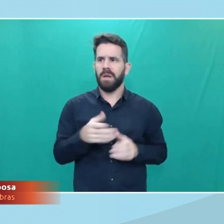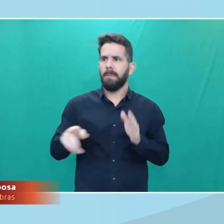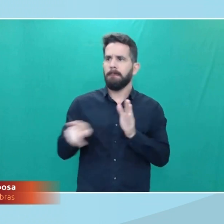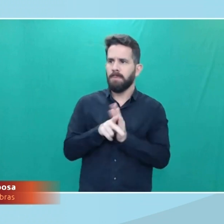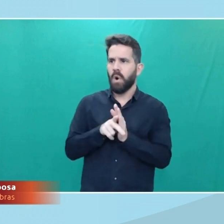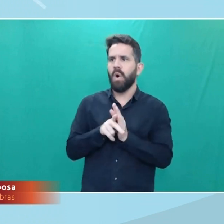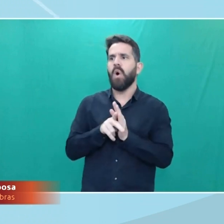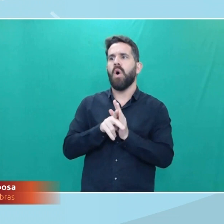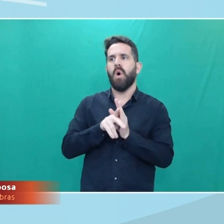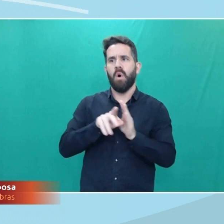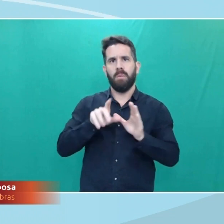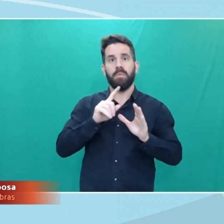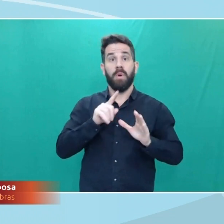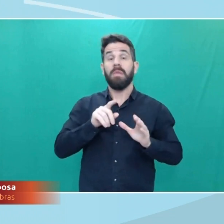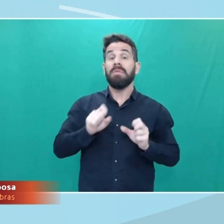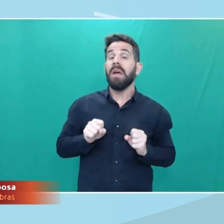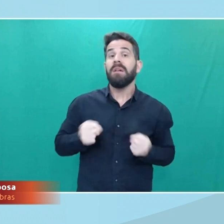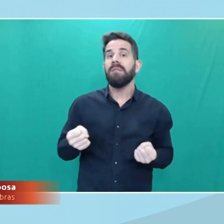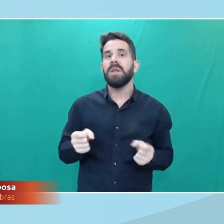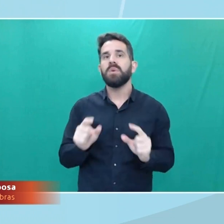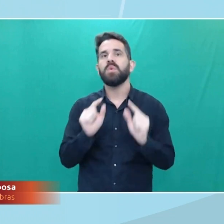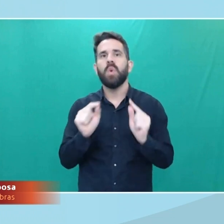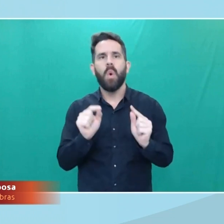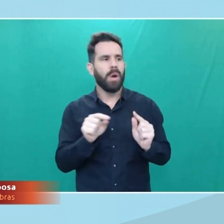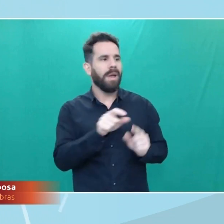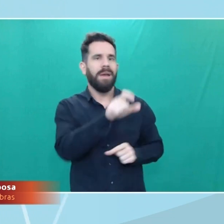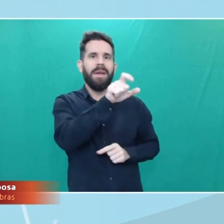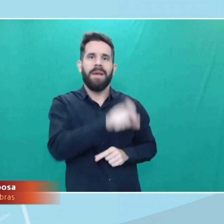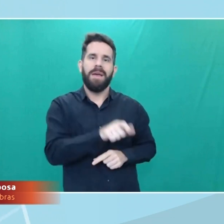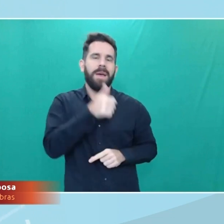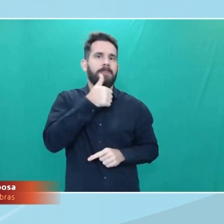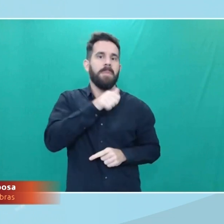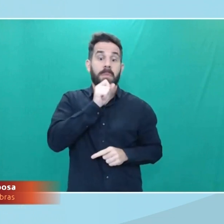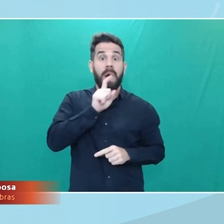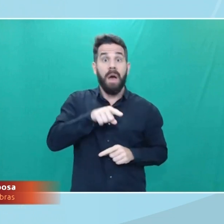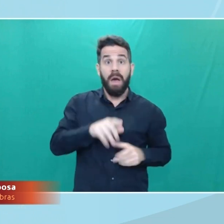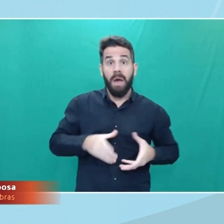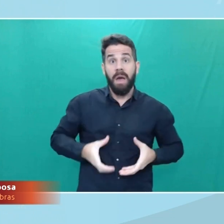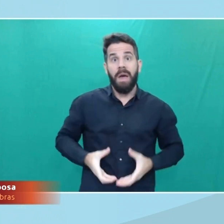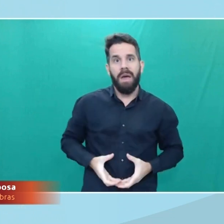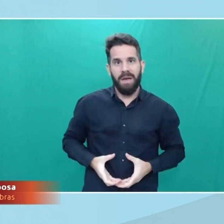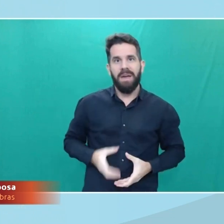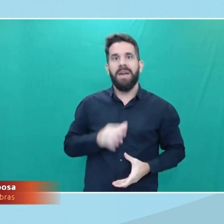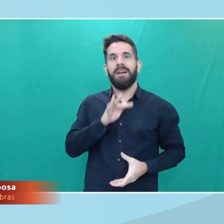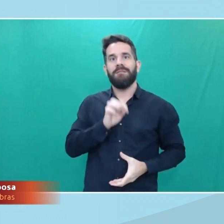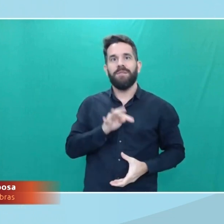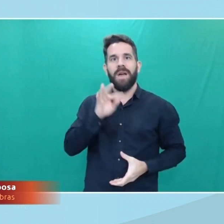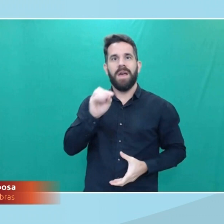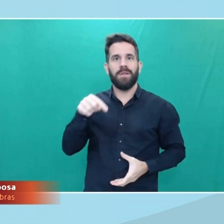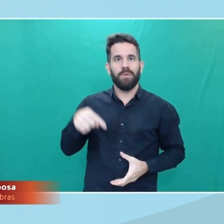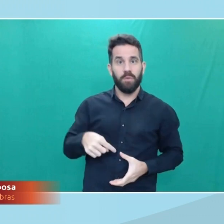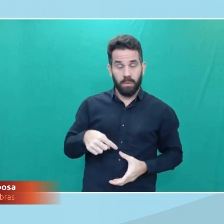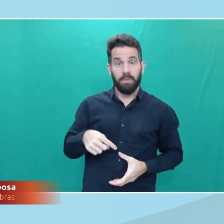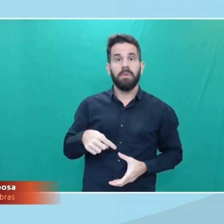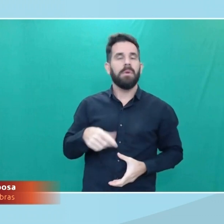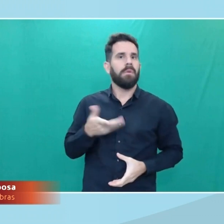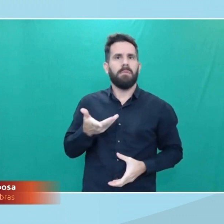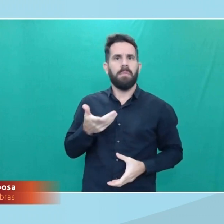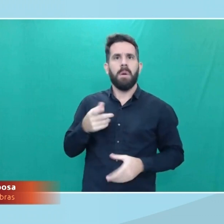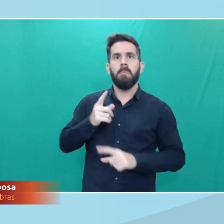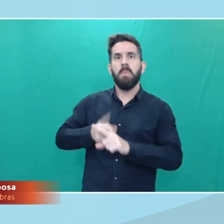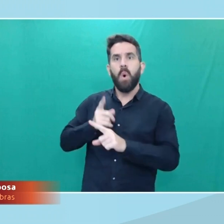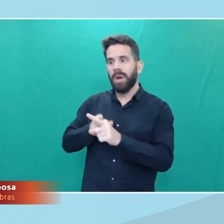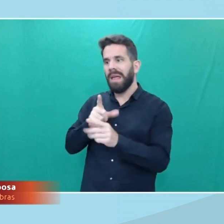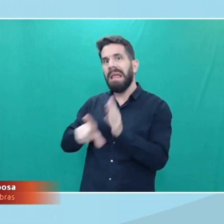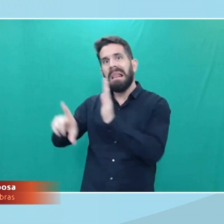realizados aqui no Brasil. A legislação brasileira não prevê a chamada personalidade jurídica de um feto.